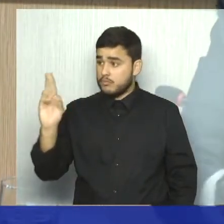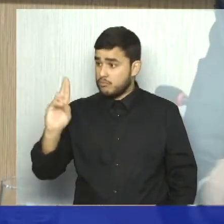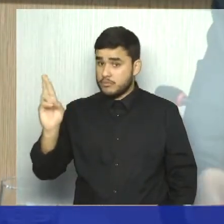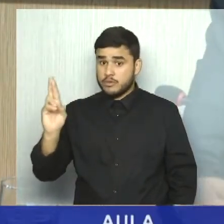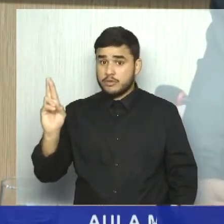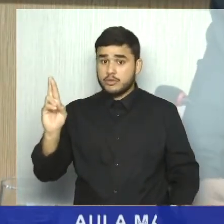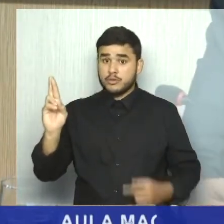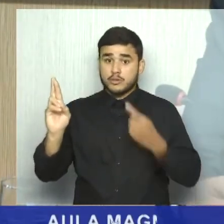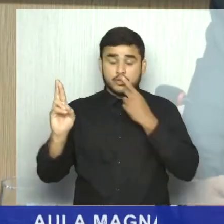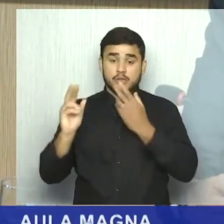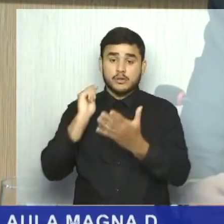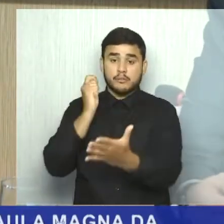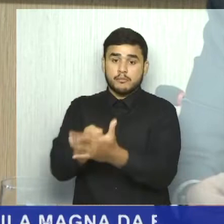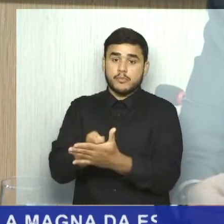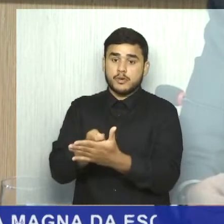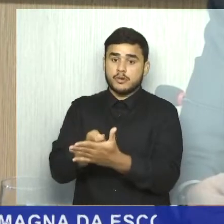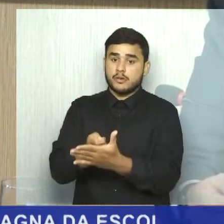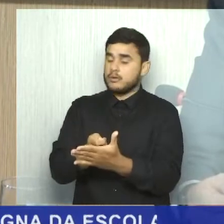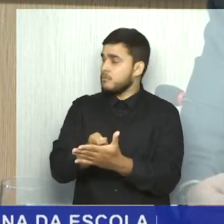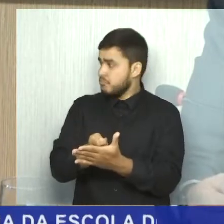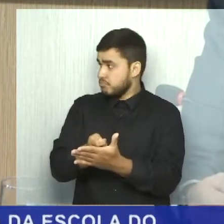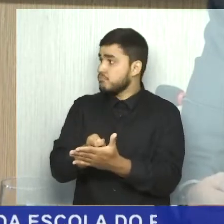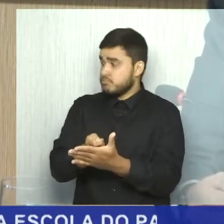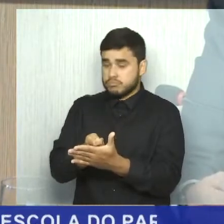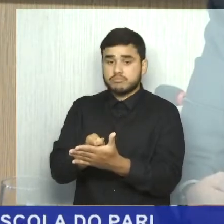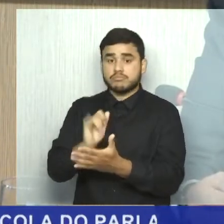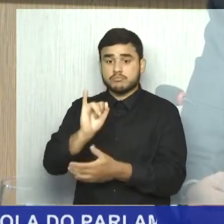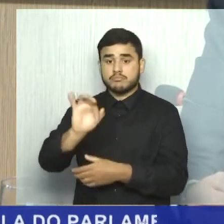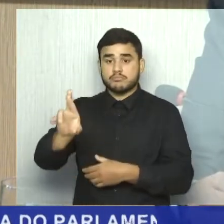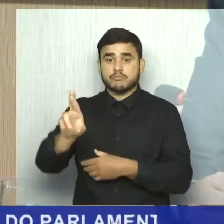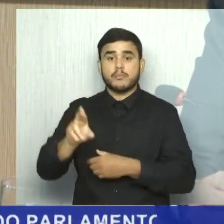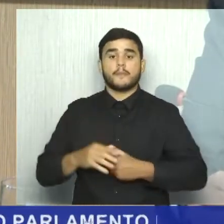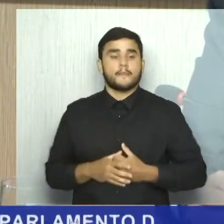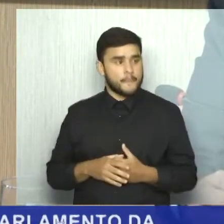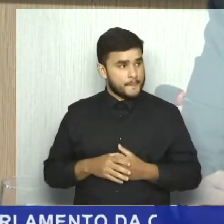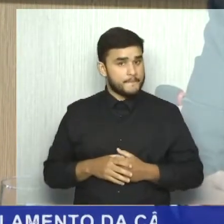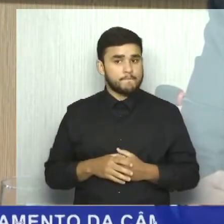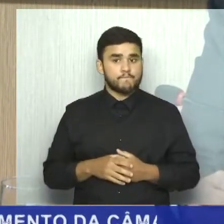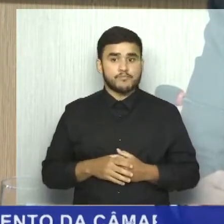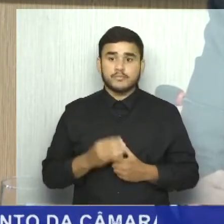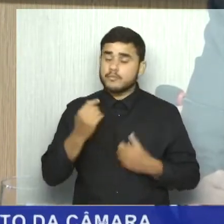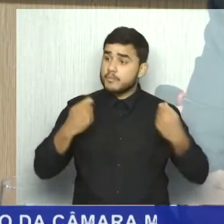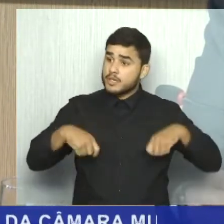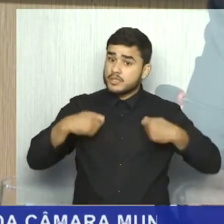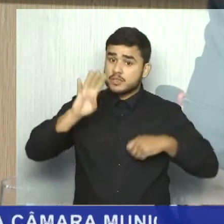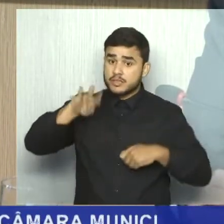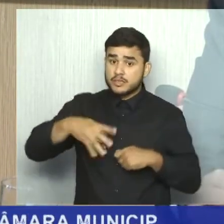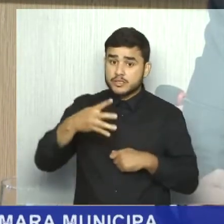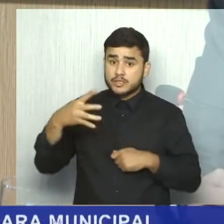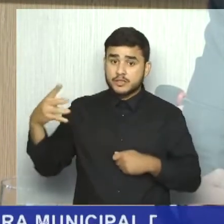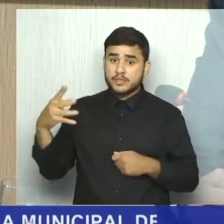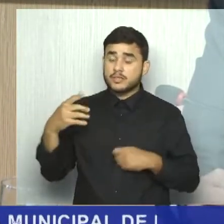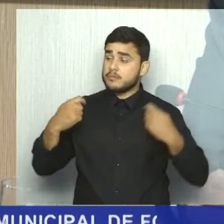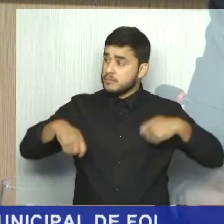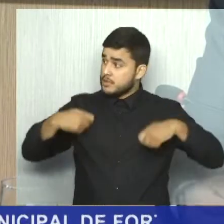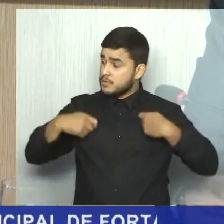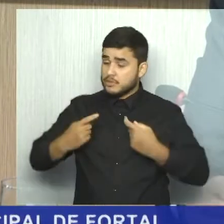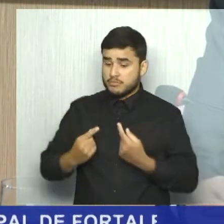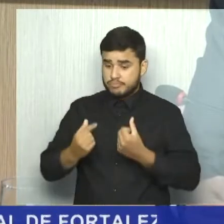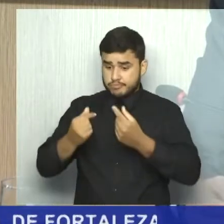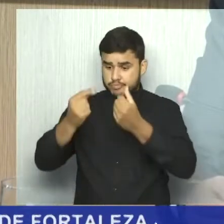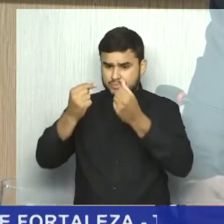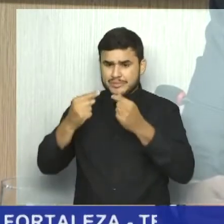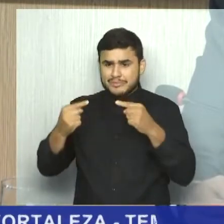2.050, começa a pagar imposto de renda. Então, é preciso fazer um esforço para corrigir a tabela, né, de progressividade do imposto de